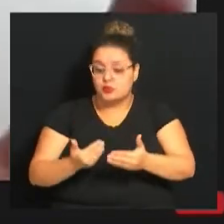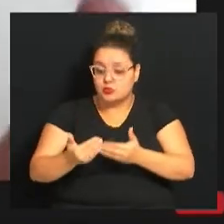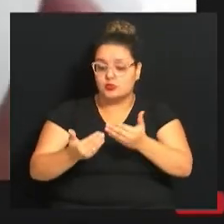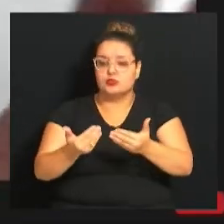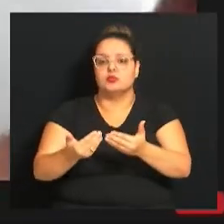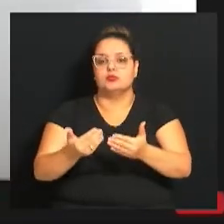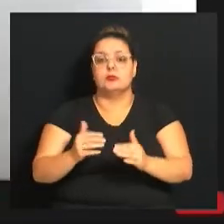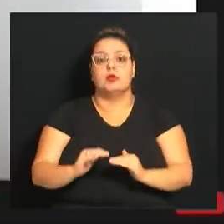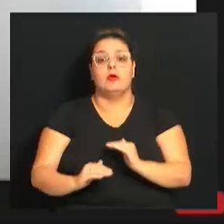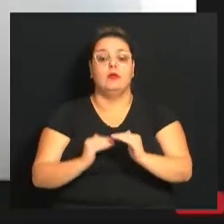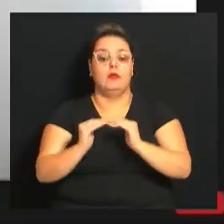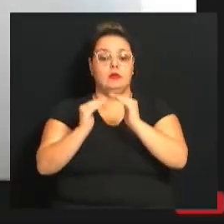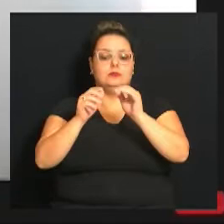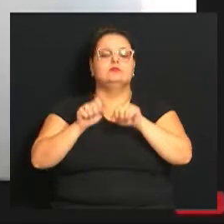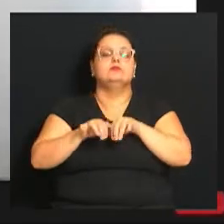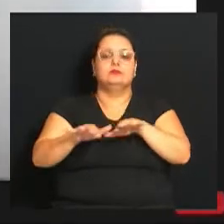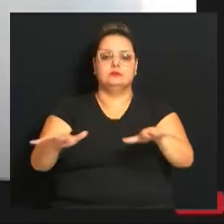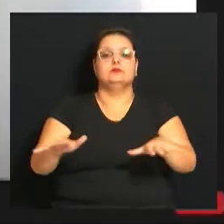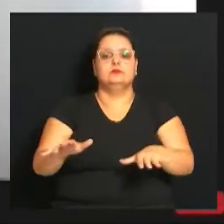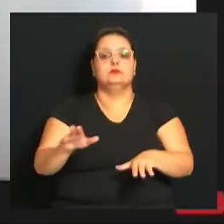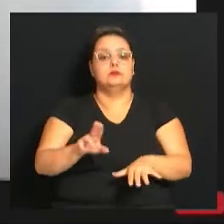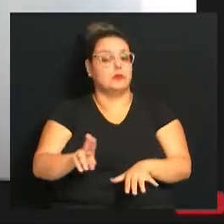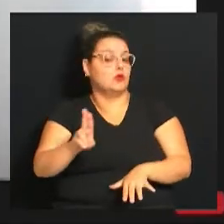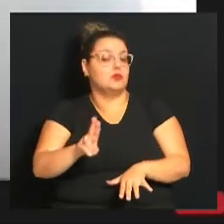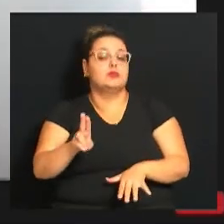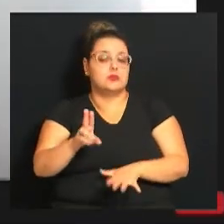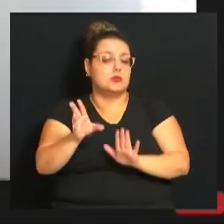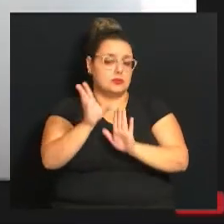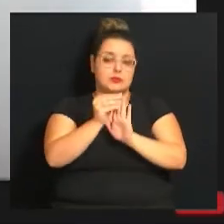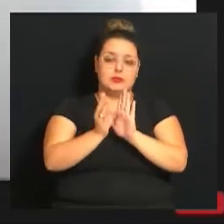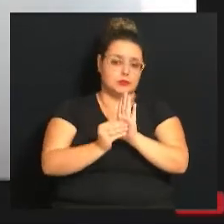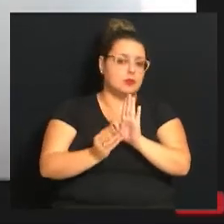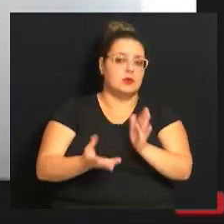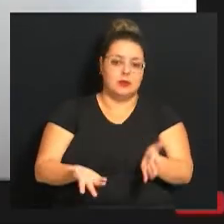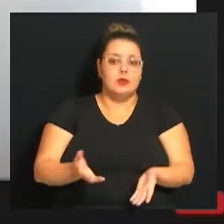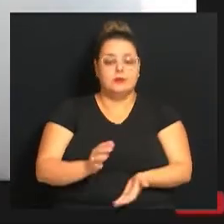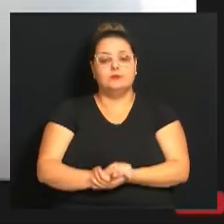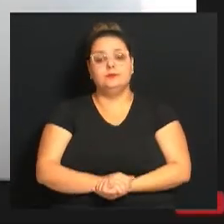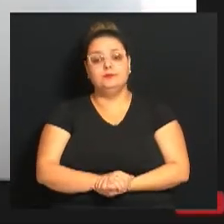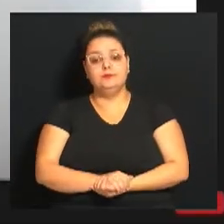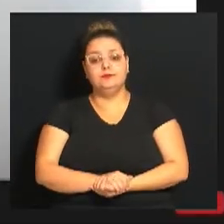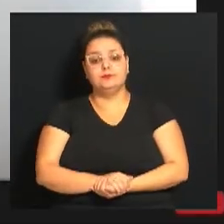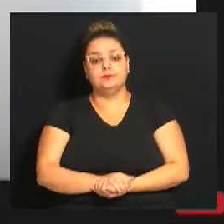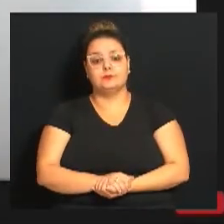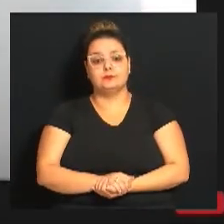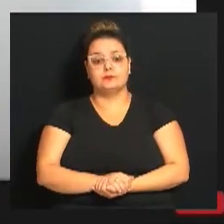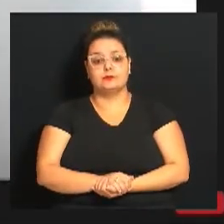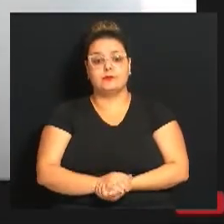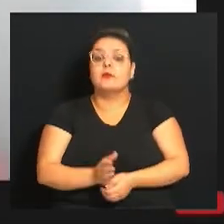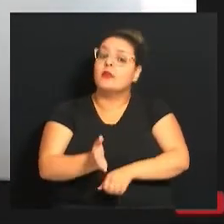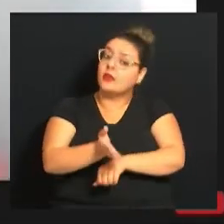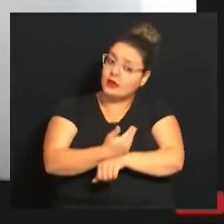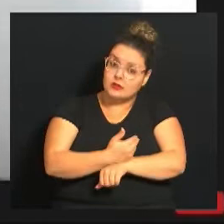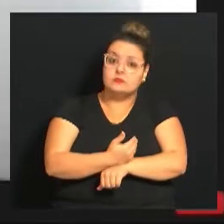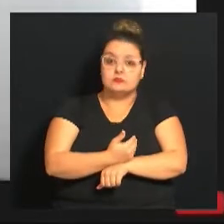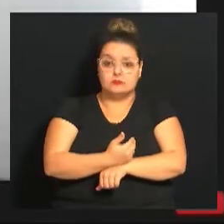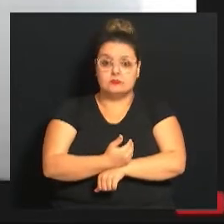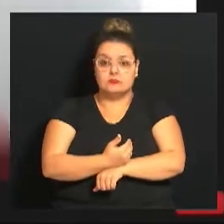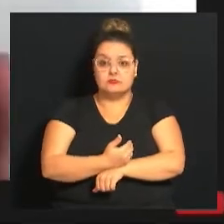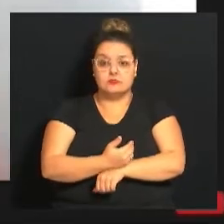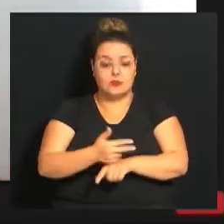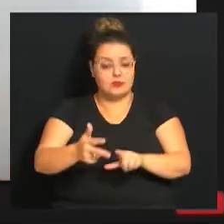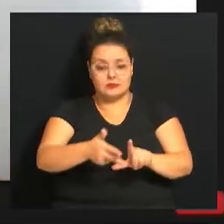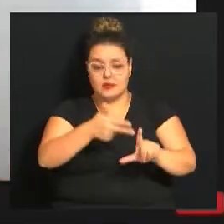produção, distribuição e de consumo de conteúdo, né? Então, acho que foi antes até do nascimento da Netflix, o streaming já